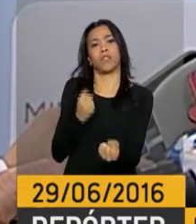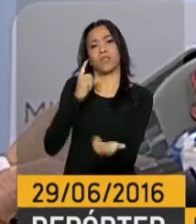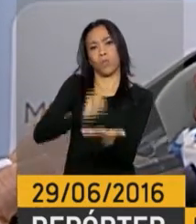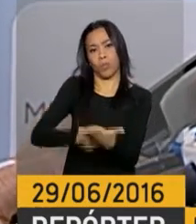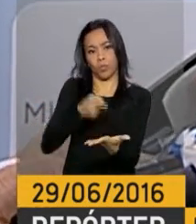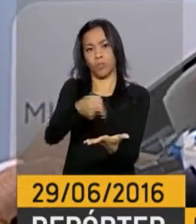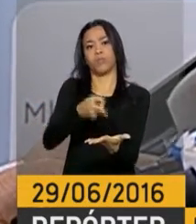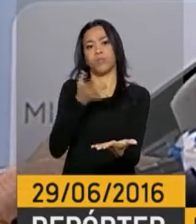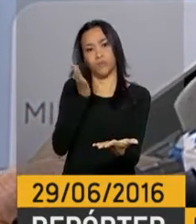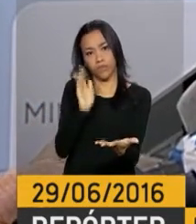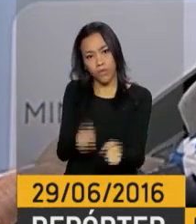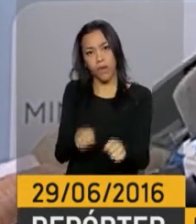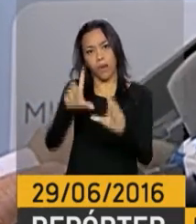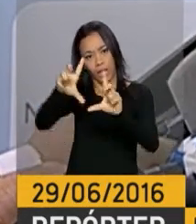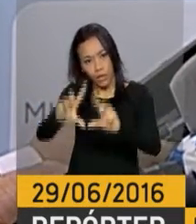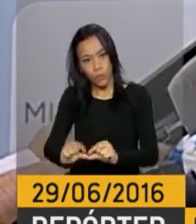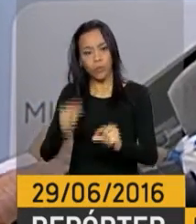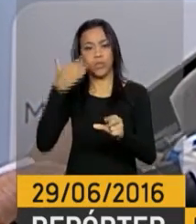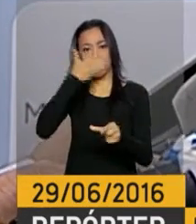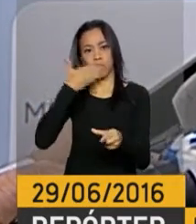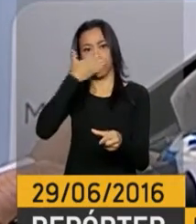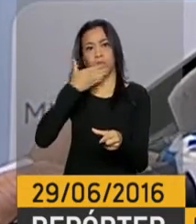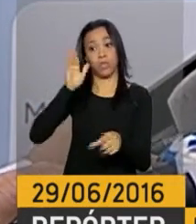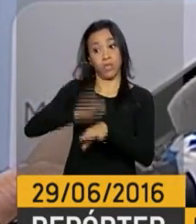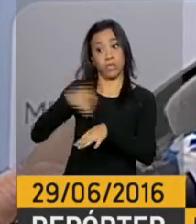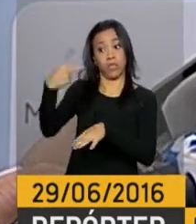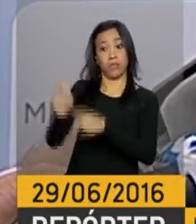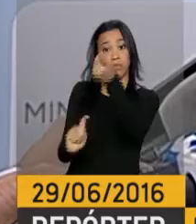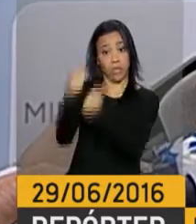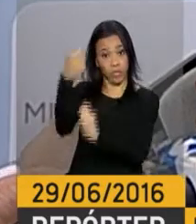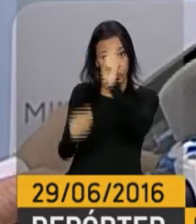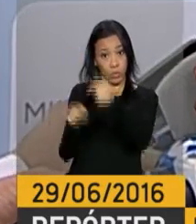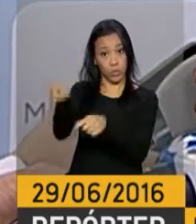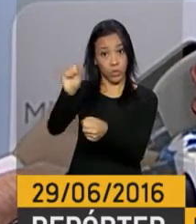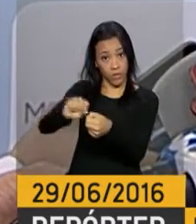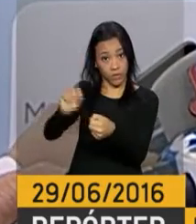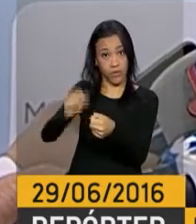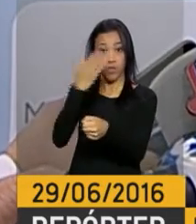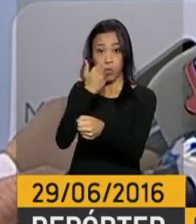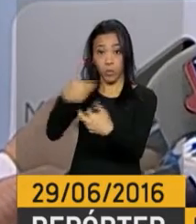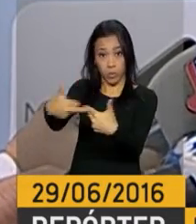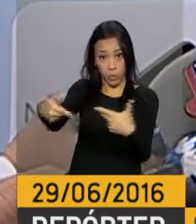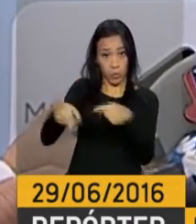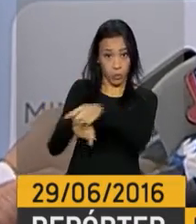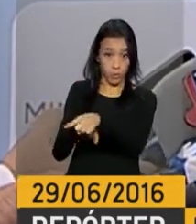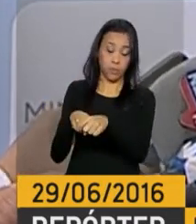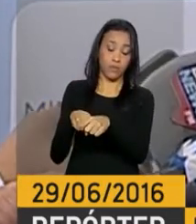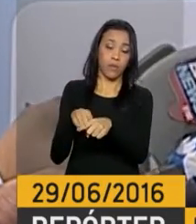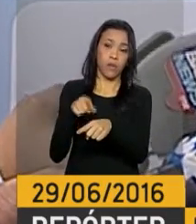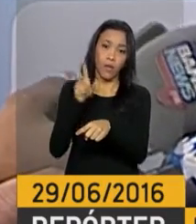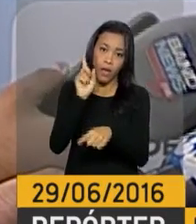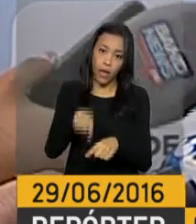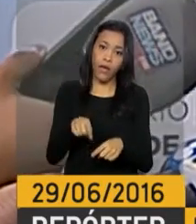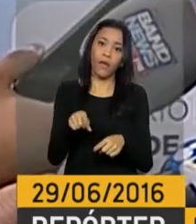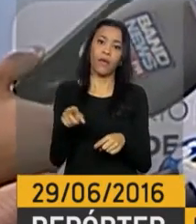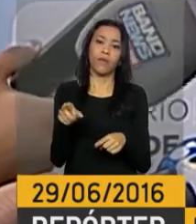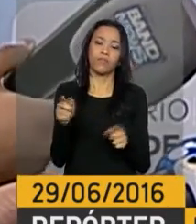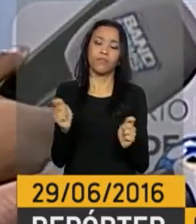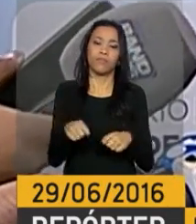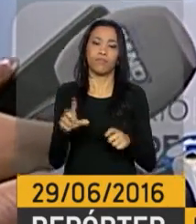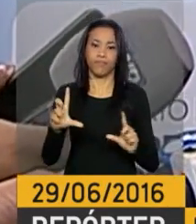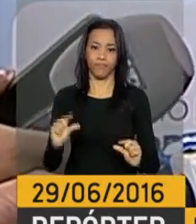na medida em que o açúcar adicionado pela indústria de processamento de alimentos é pouco em relação ao total do açúcar